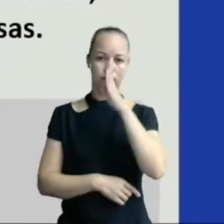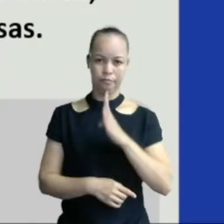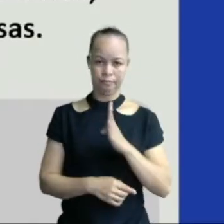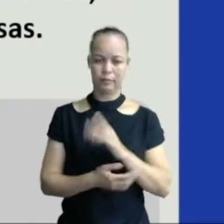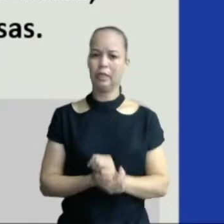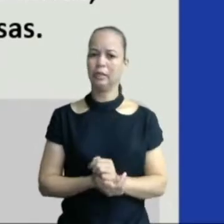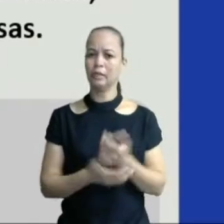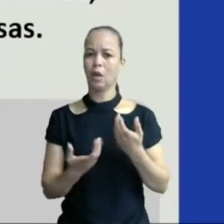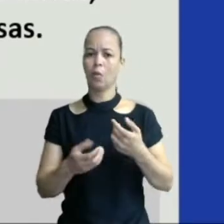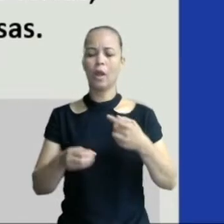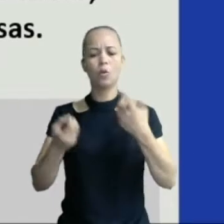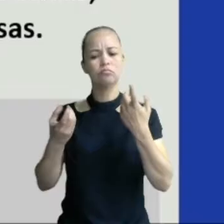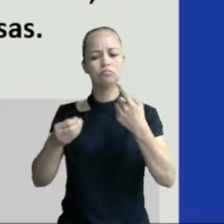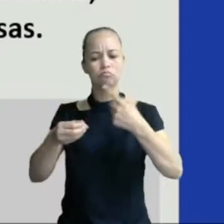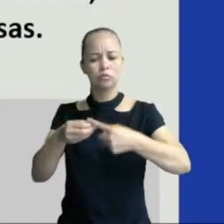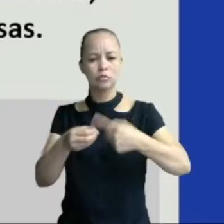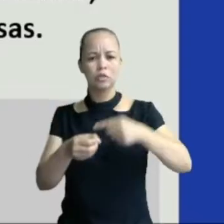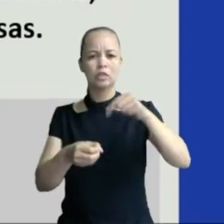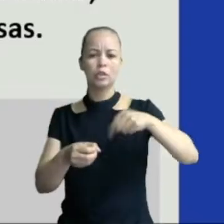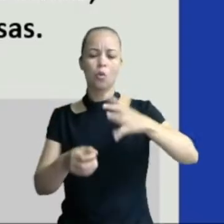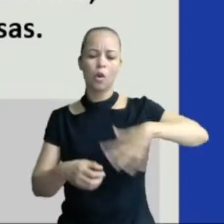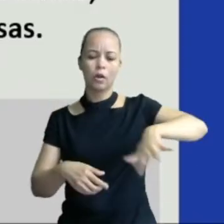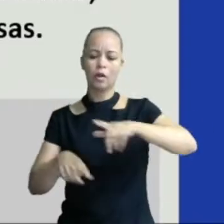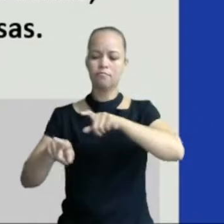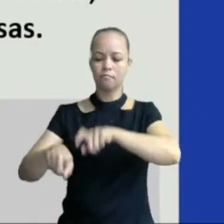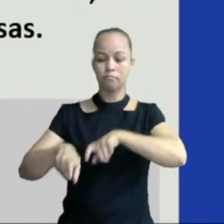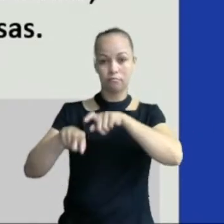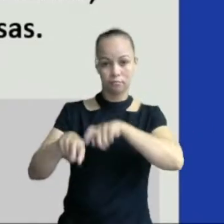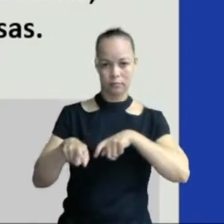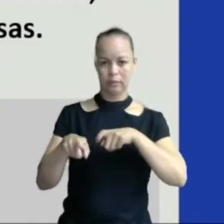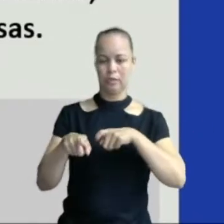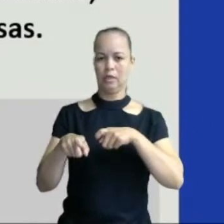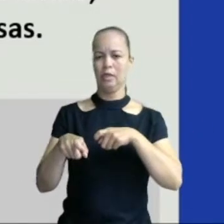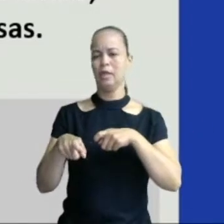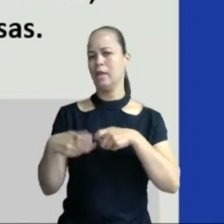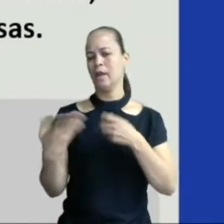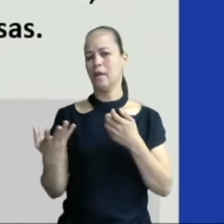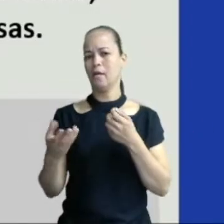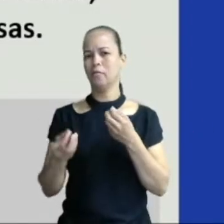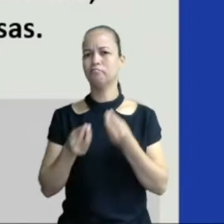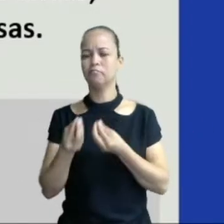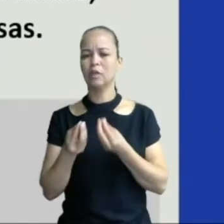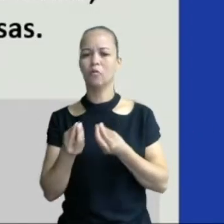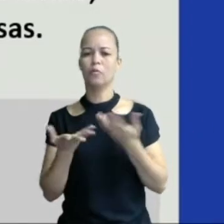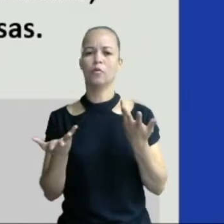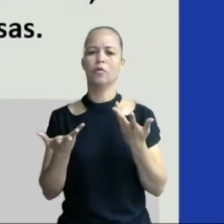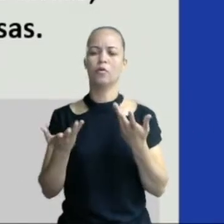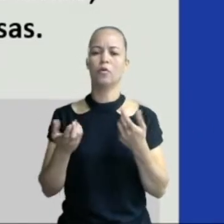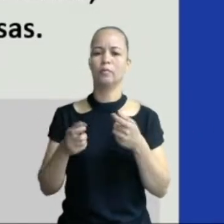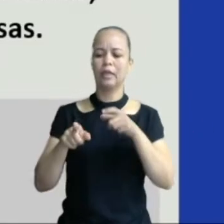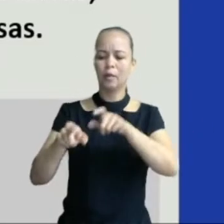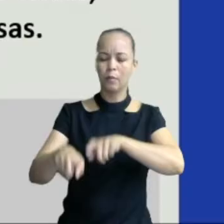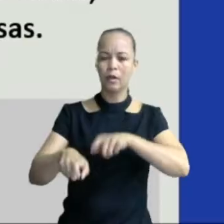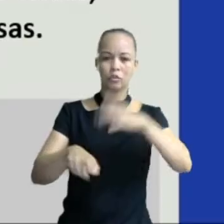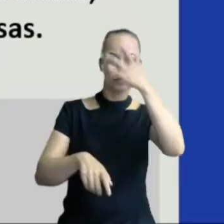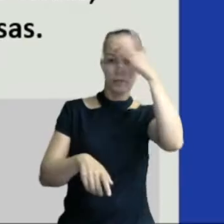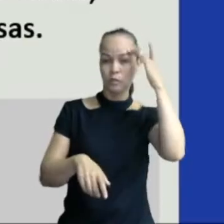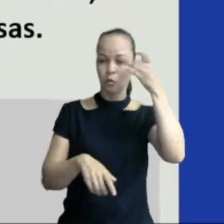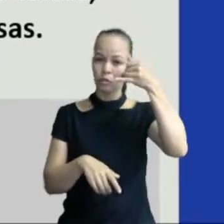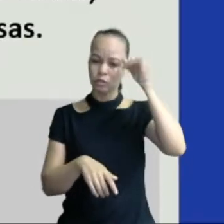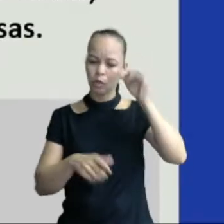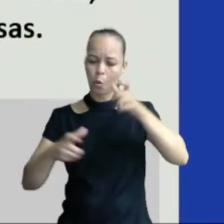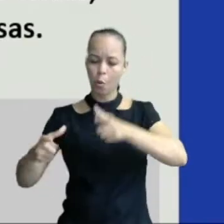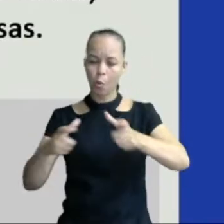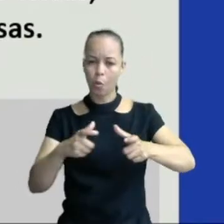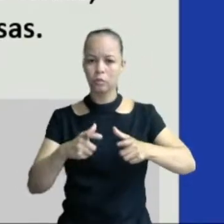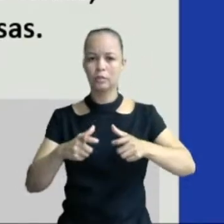se originou como um aglomerado de sítios e era majoritariamente habitada por fazendeiros que tinham pequenos